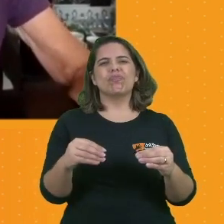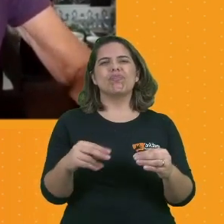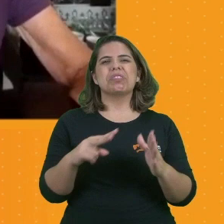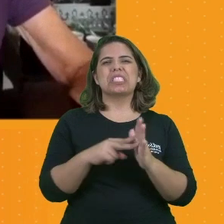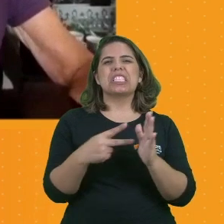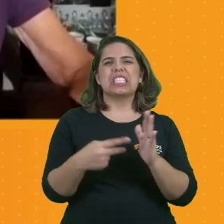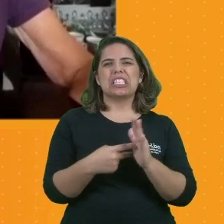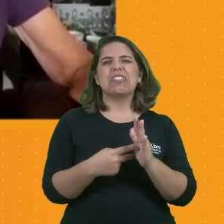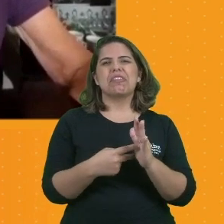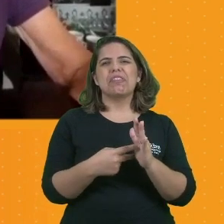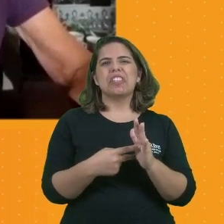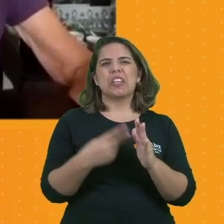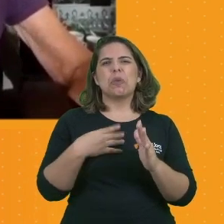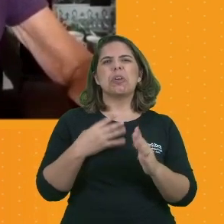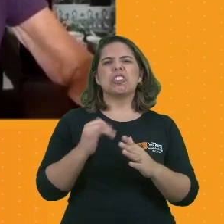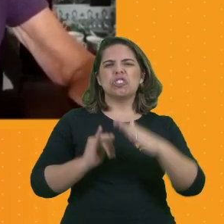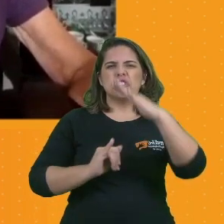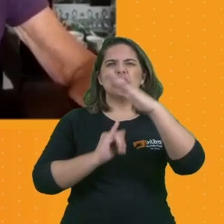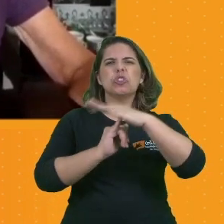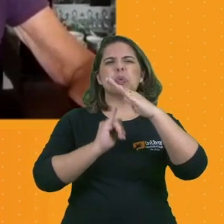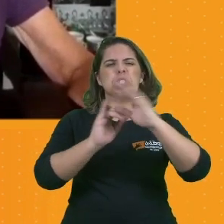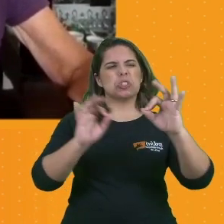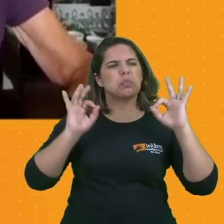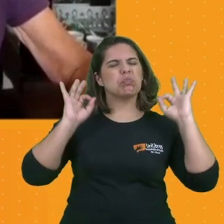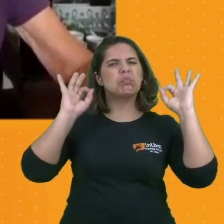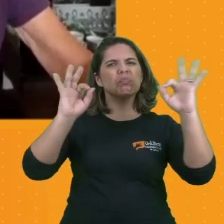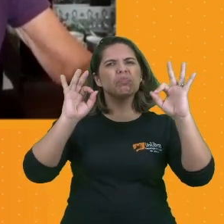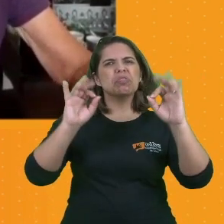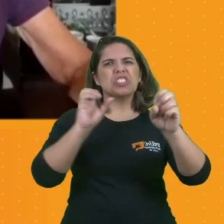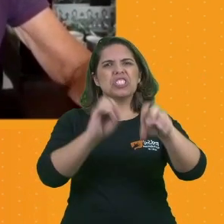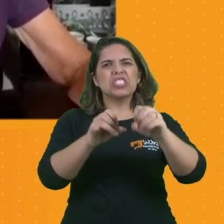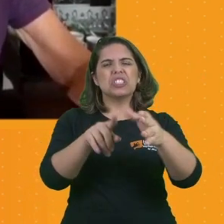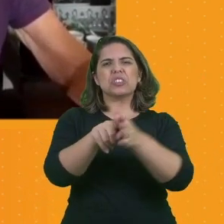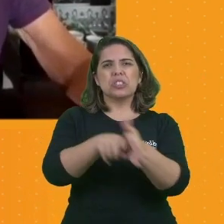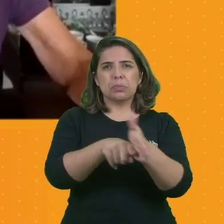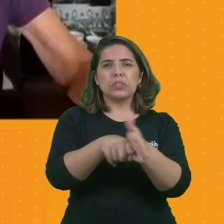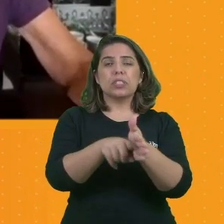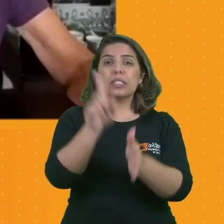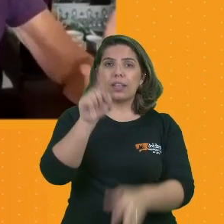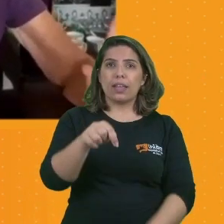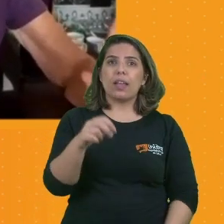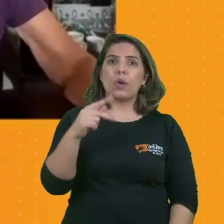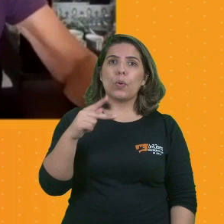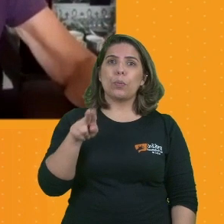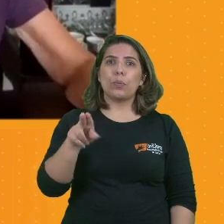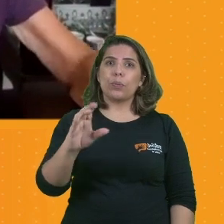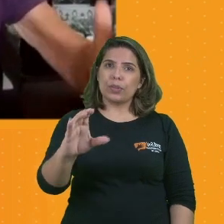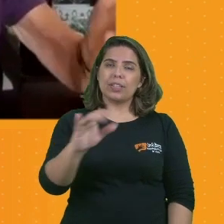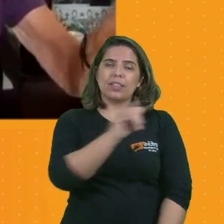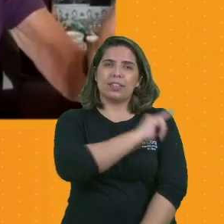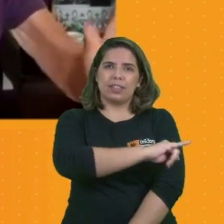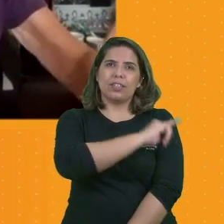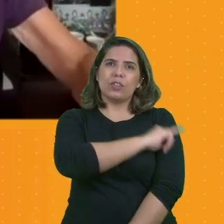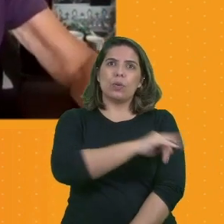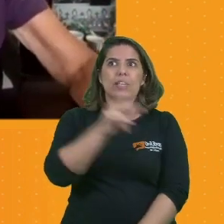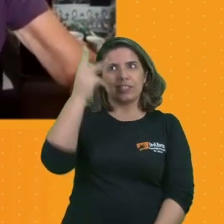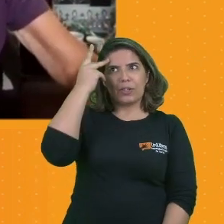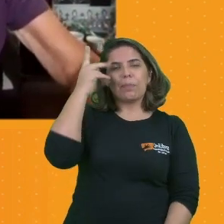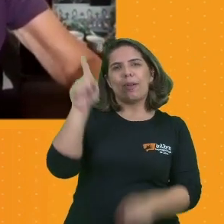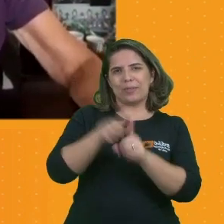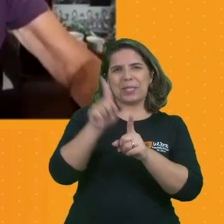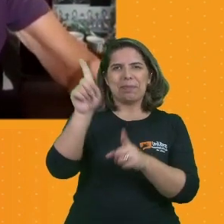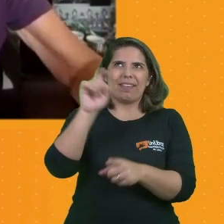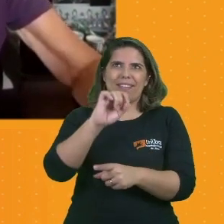que significa uma grande instituição de ensino e de pesquisa e é o quê do Rio e São Paulo